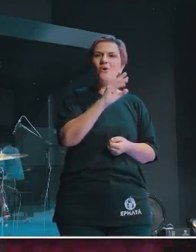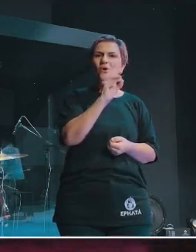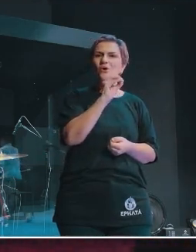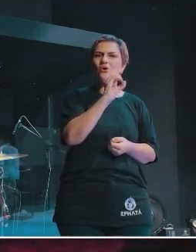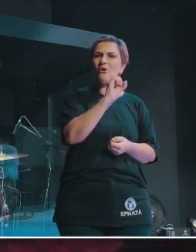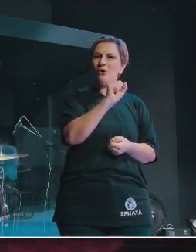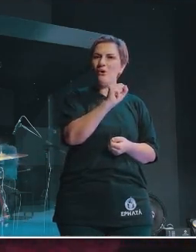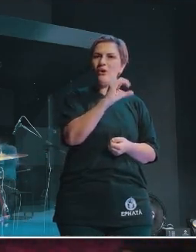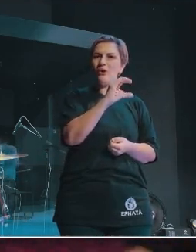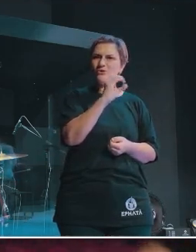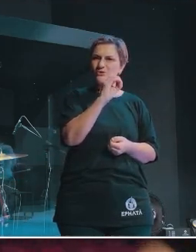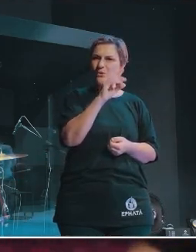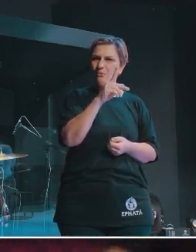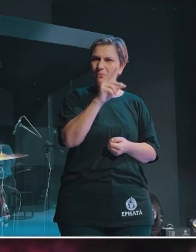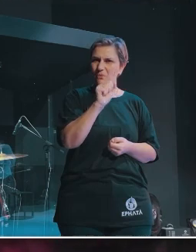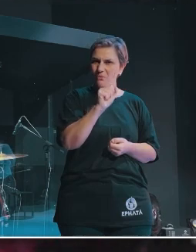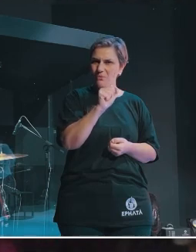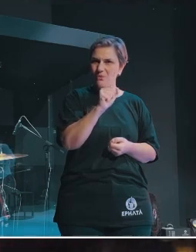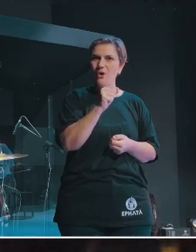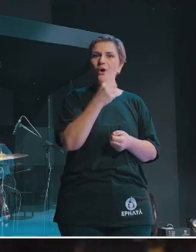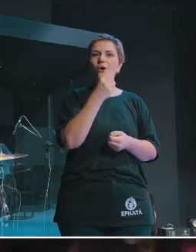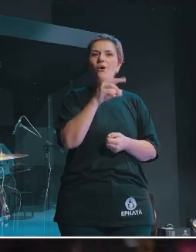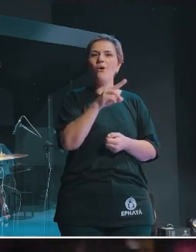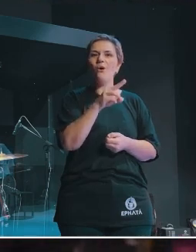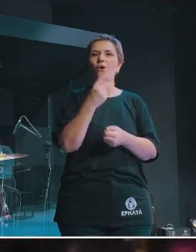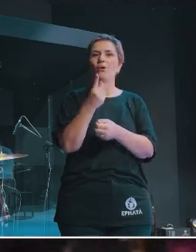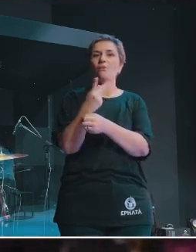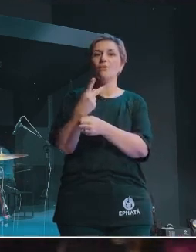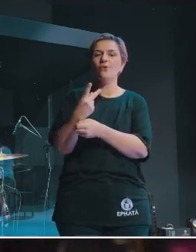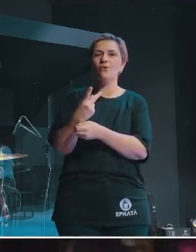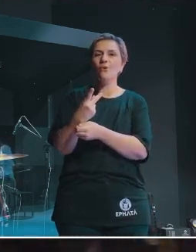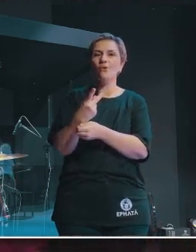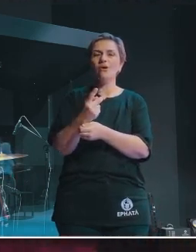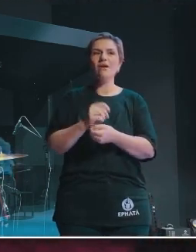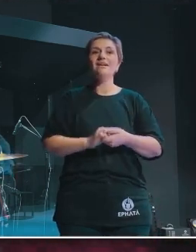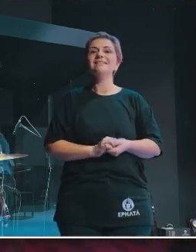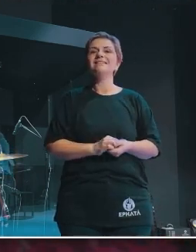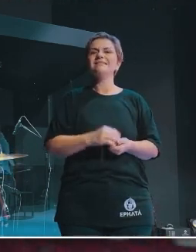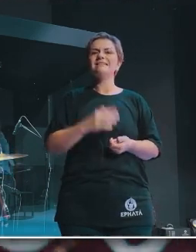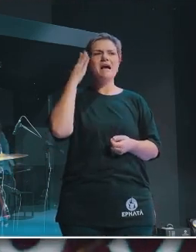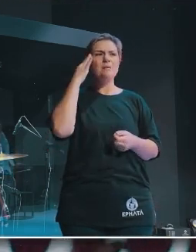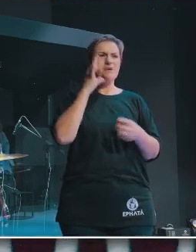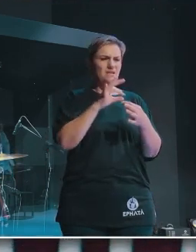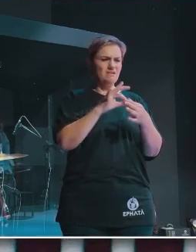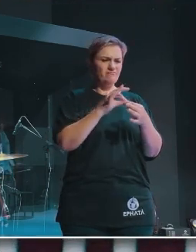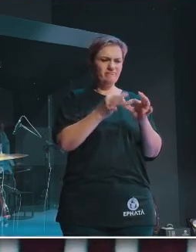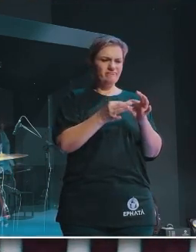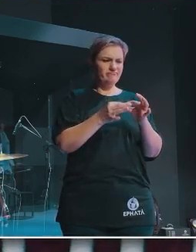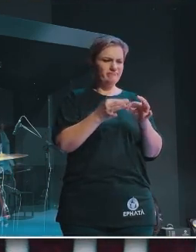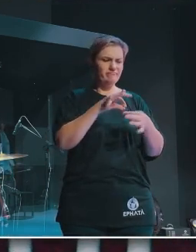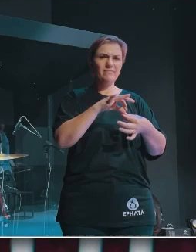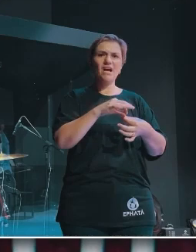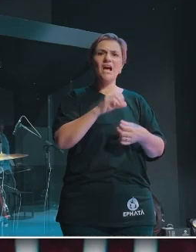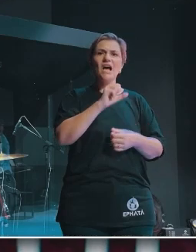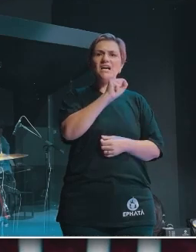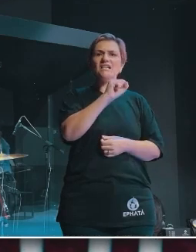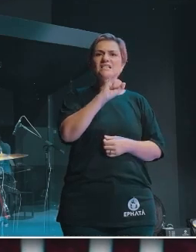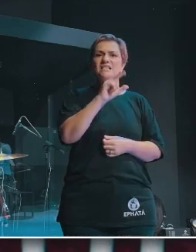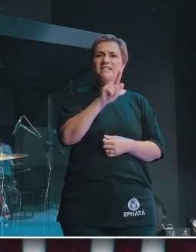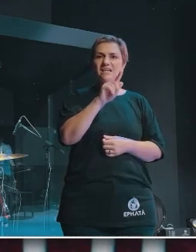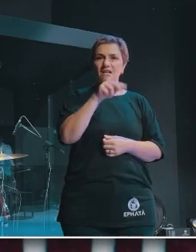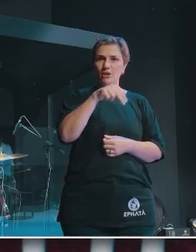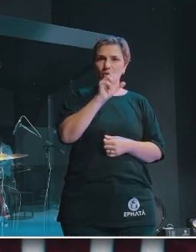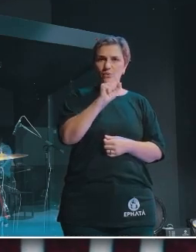Quando a guerra chega, você procura a resposta no Google ou você procura respostas na palavra do Senhor?